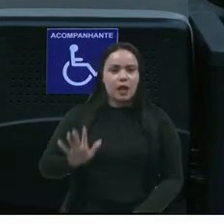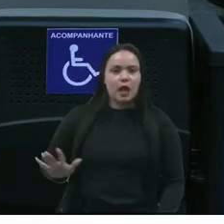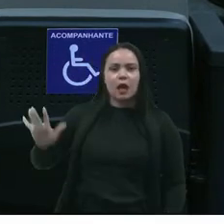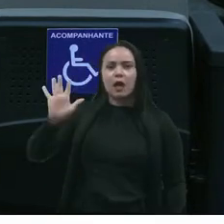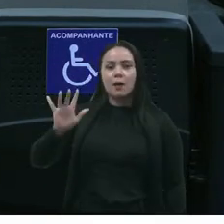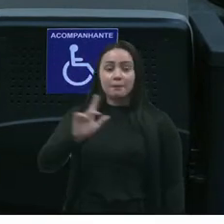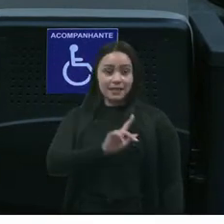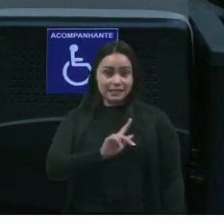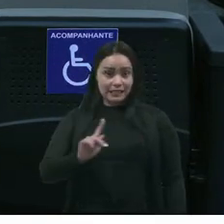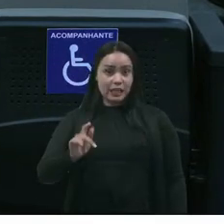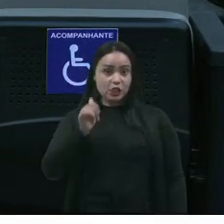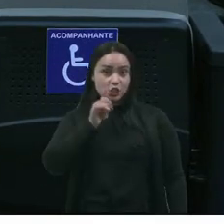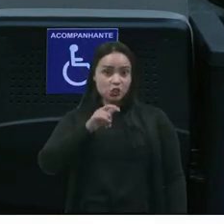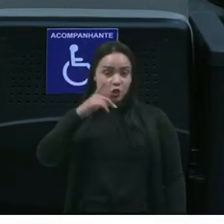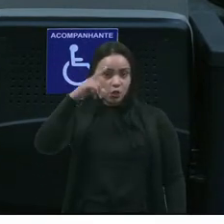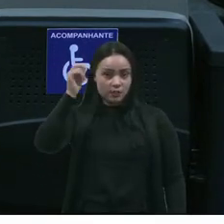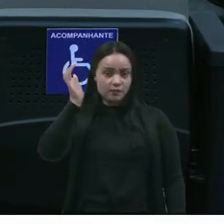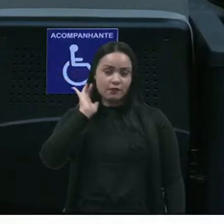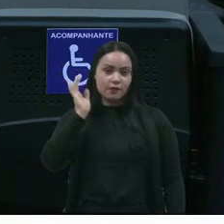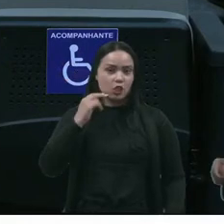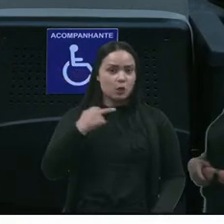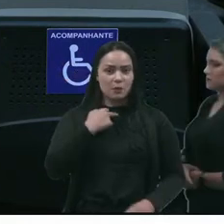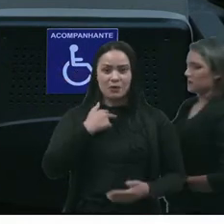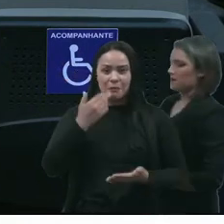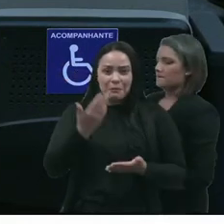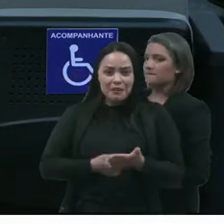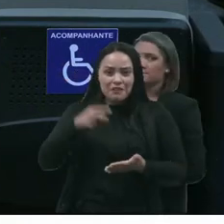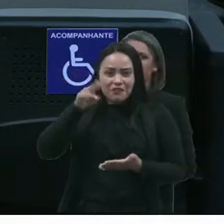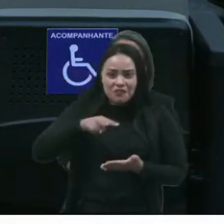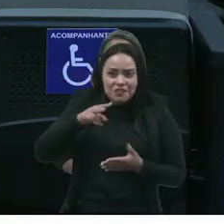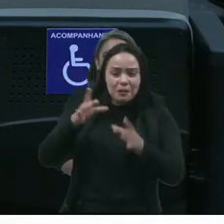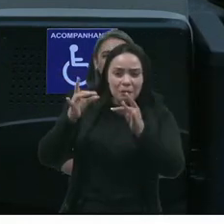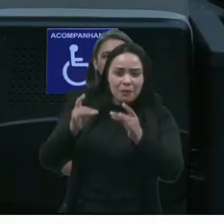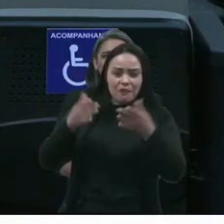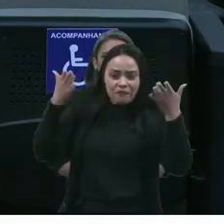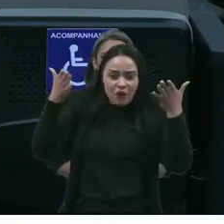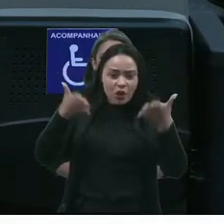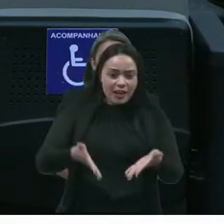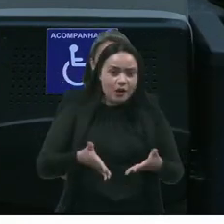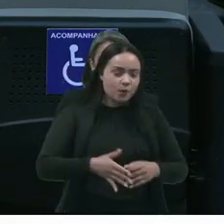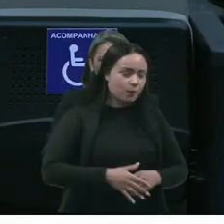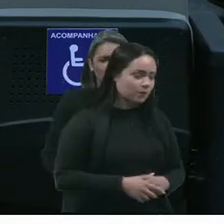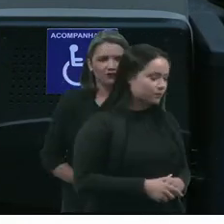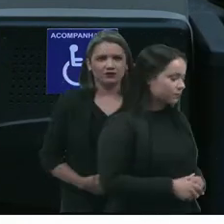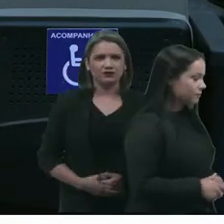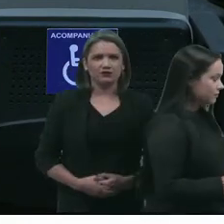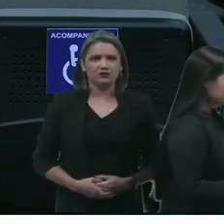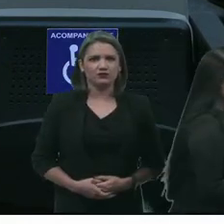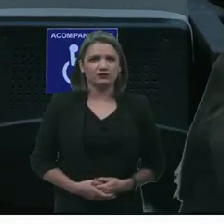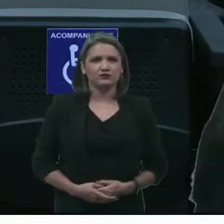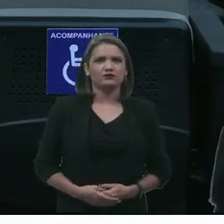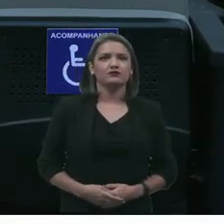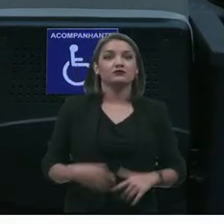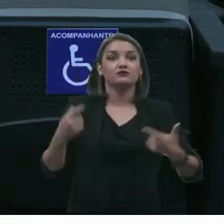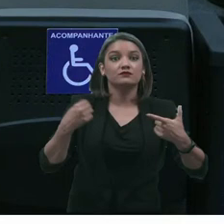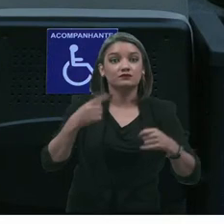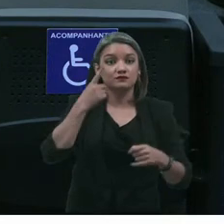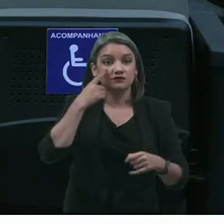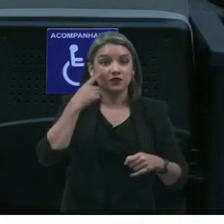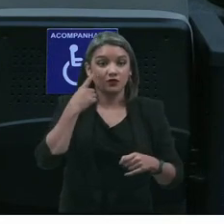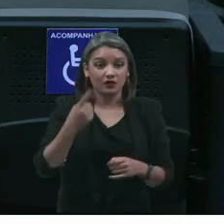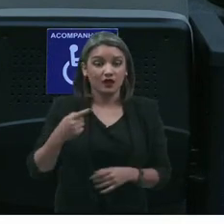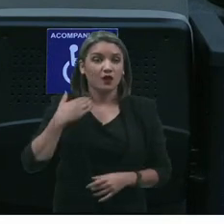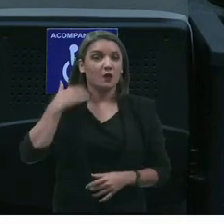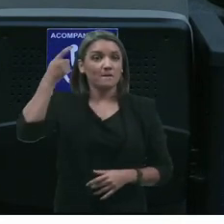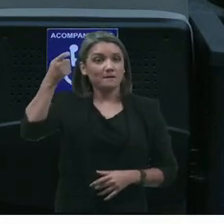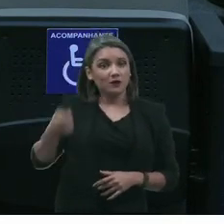Senhora Presidente, não podemos perder de vista um ponto fulcral. A aposentadoria compulsória para o